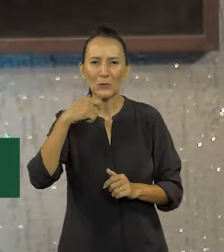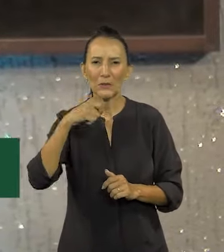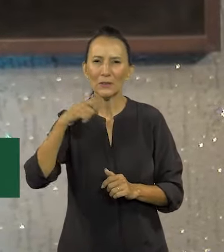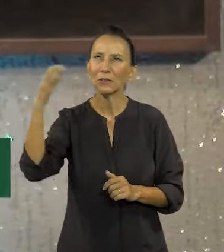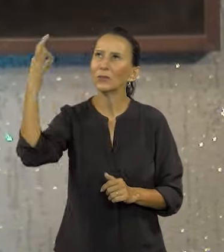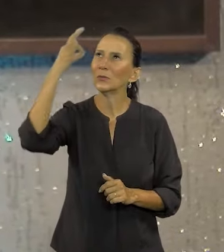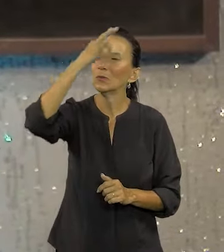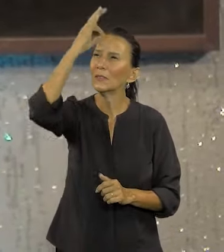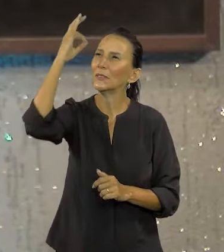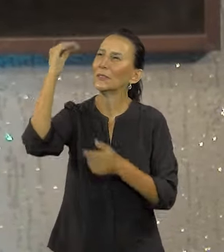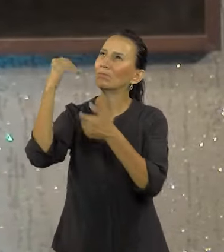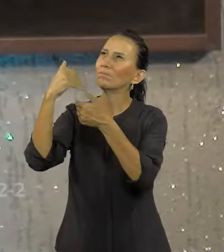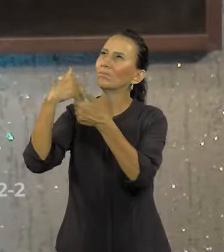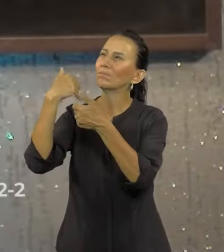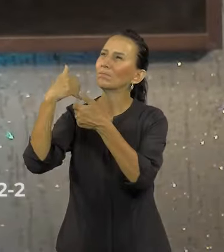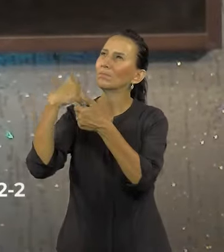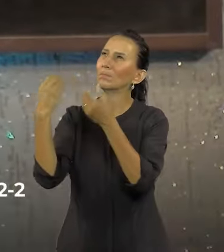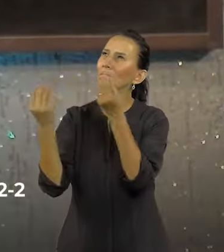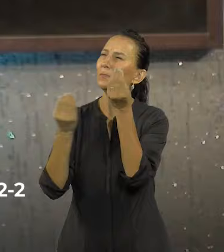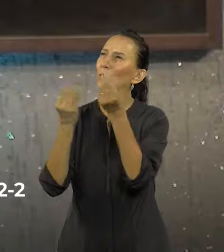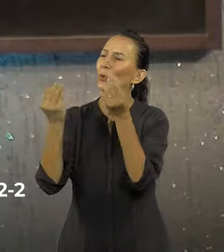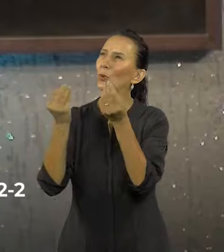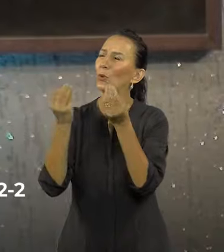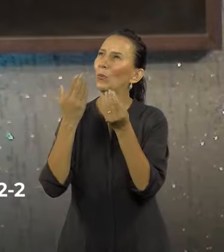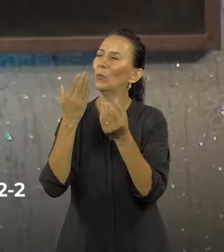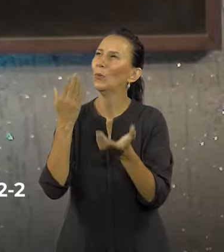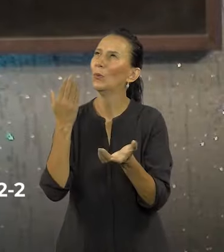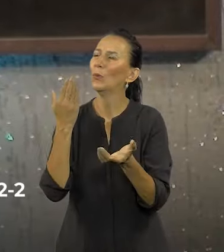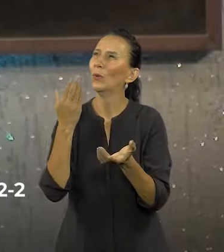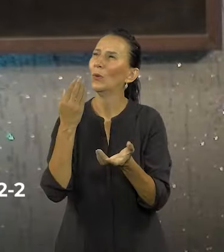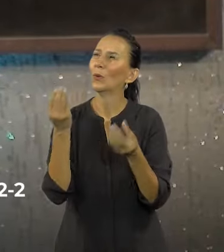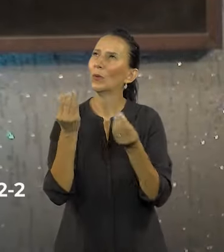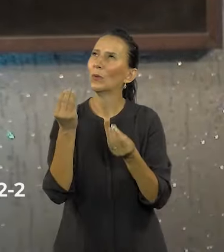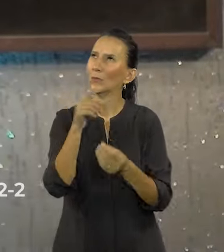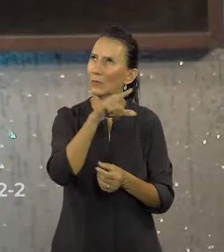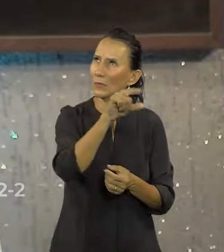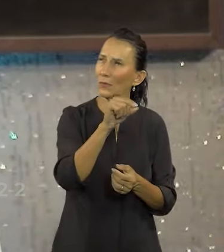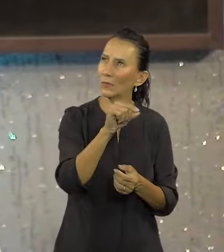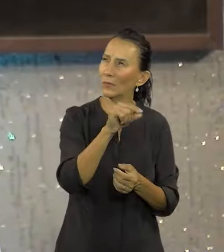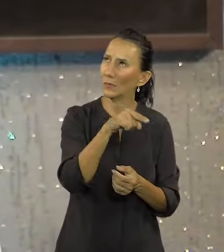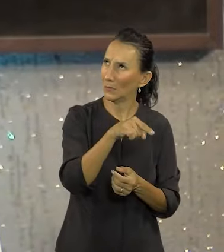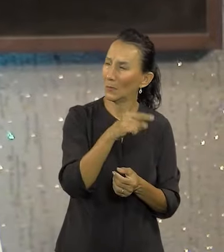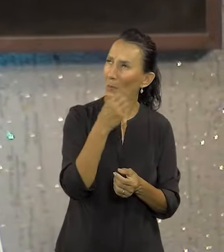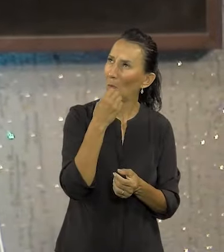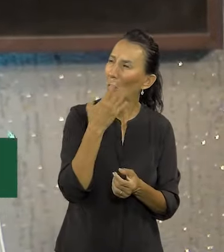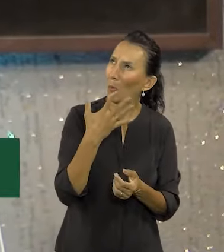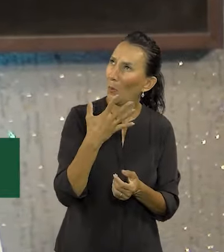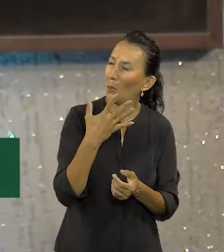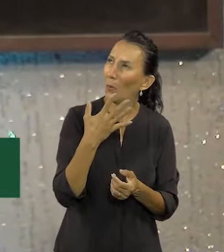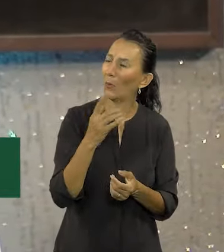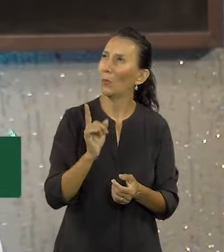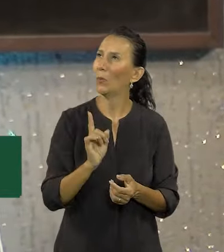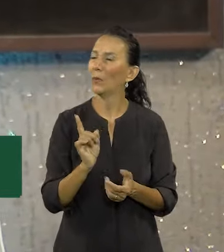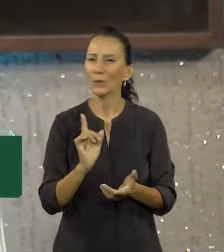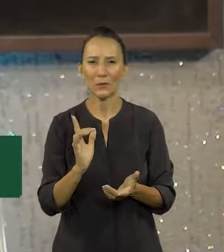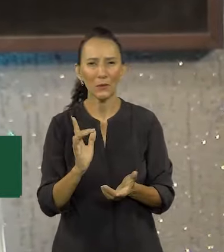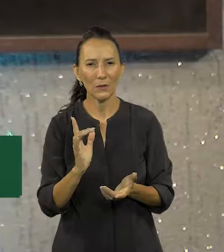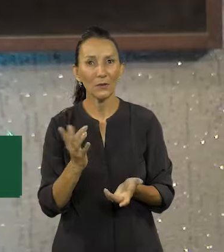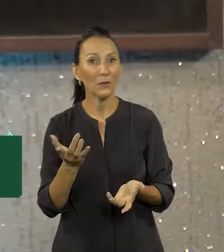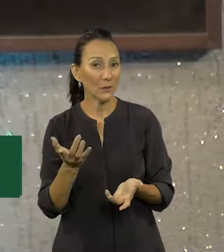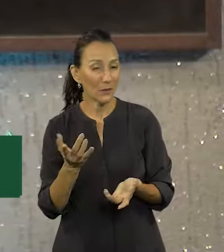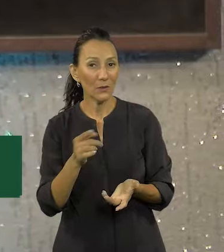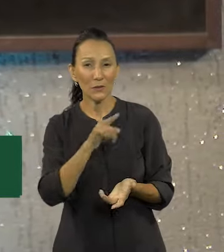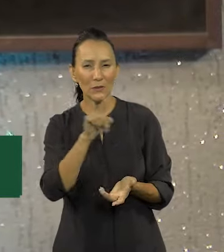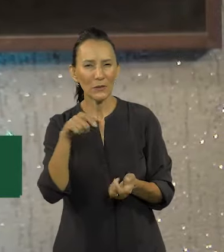não é bom tomar uma atitude eh sem antes analisar na cabeça fala puxa o que que